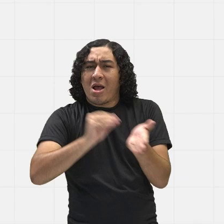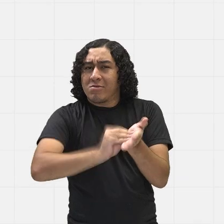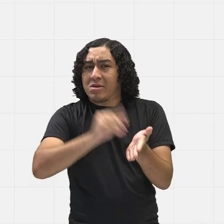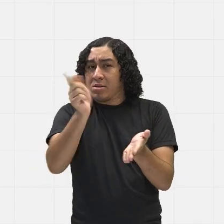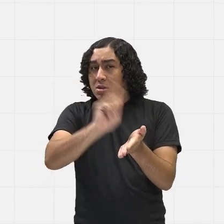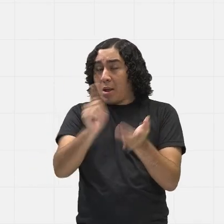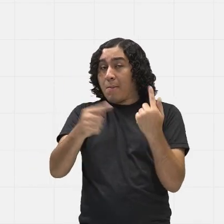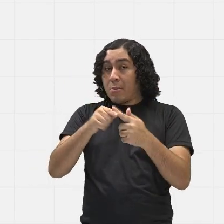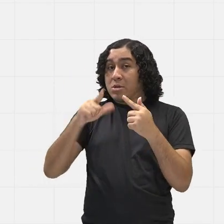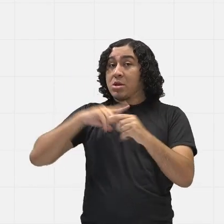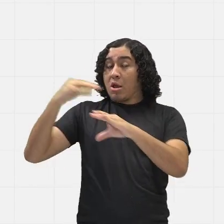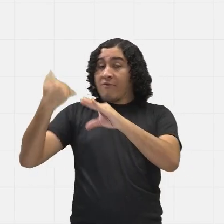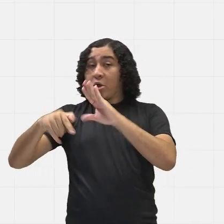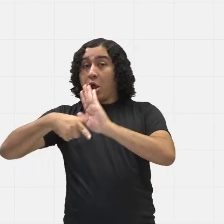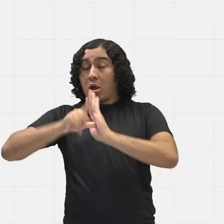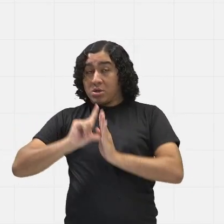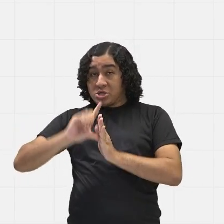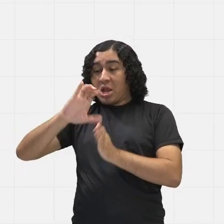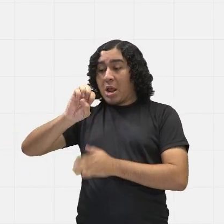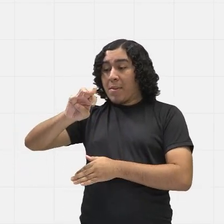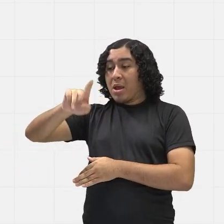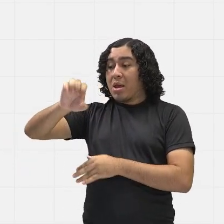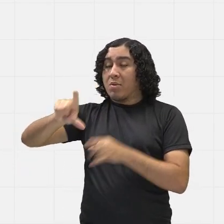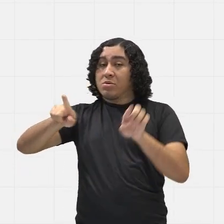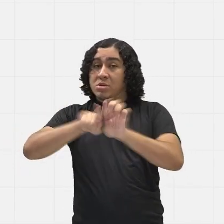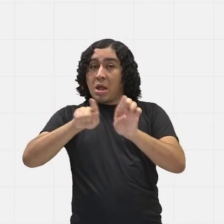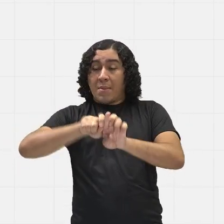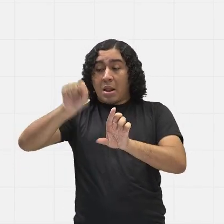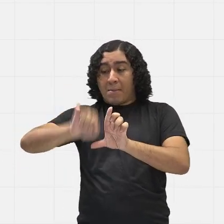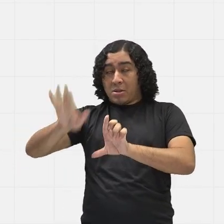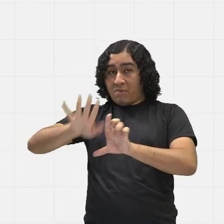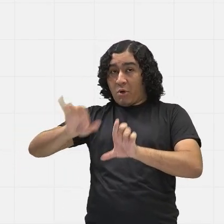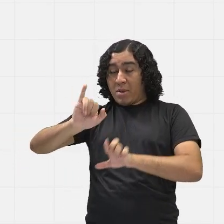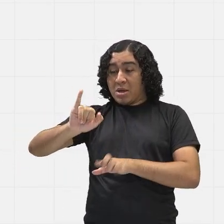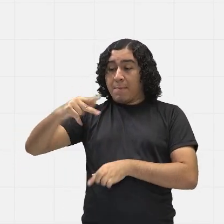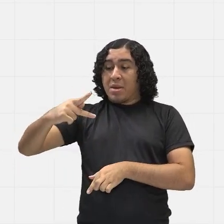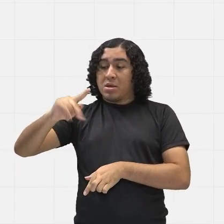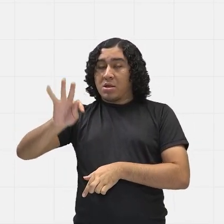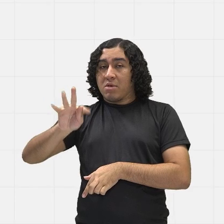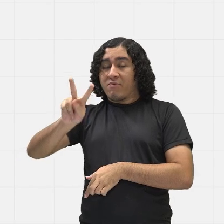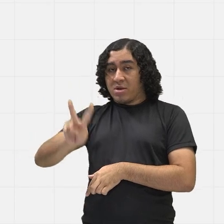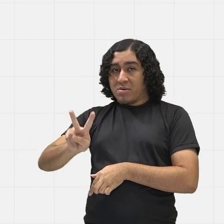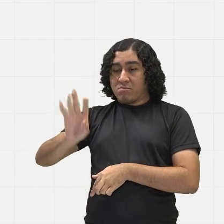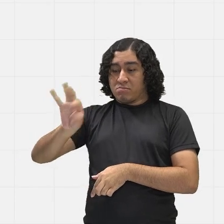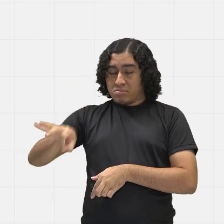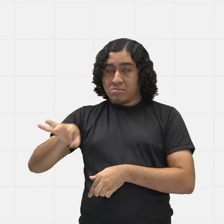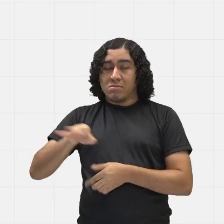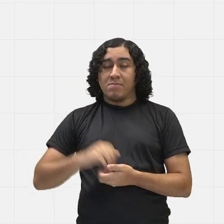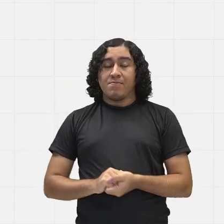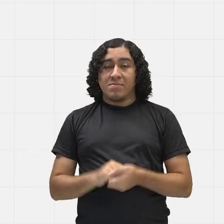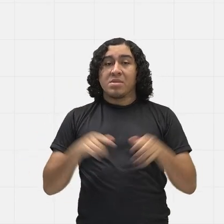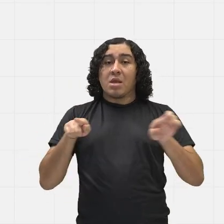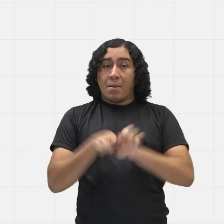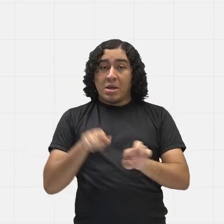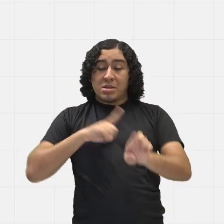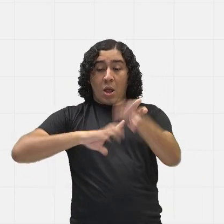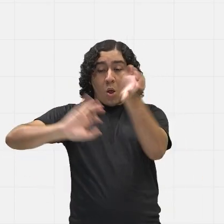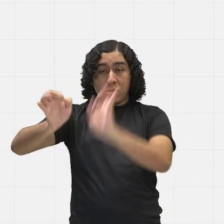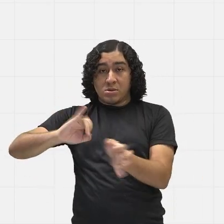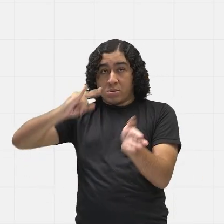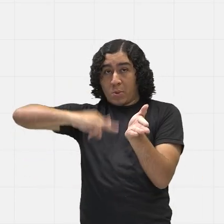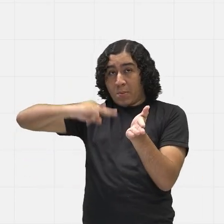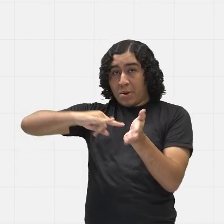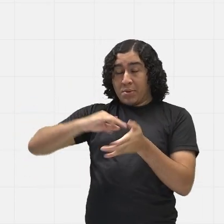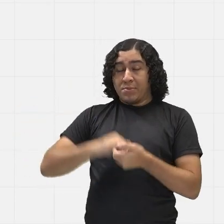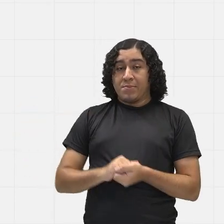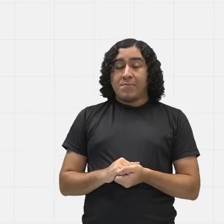recebe, tanto no e-mail quanto no IPTV. E aí a gente fala da organização, tá bom? Do material. O pessoal